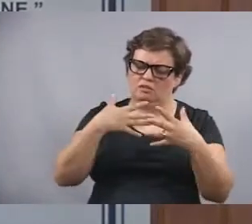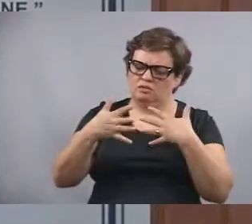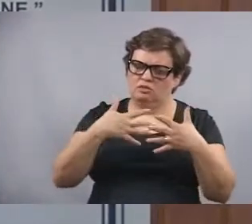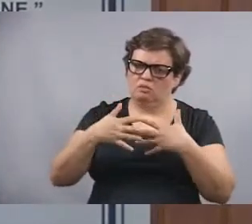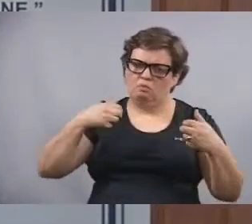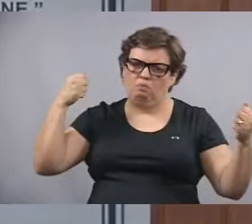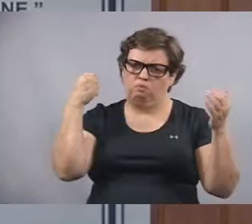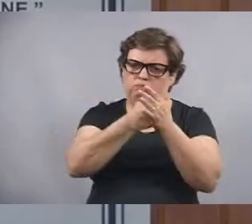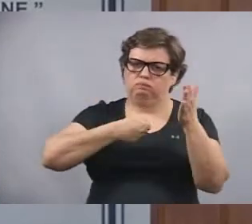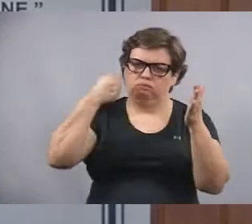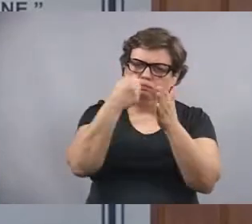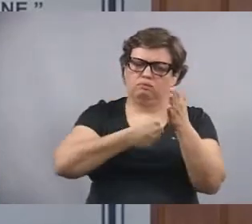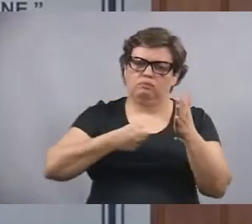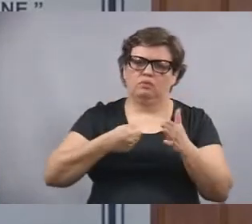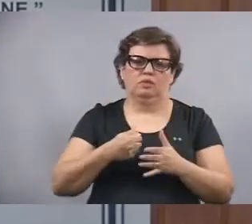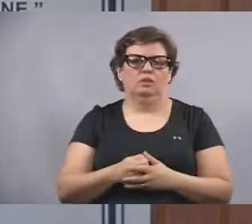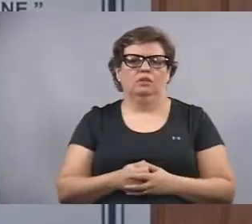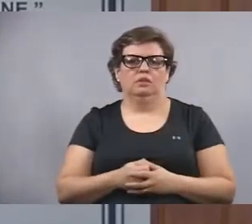de agressões,